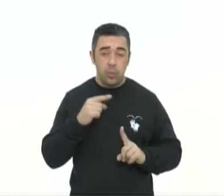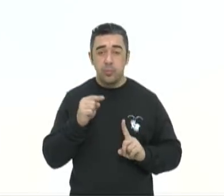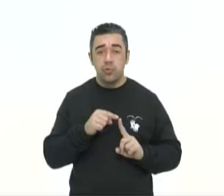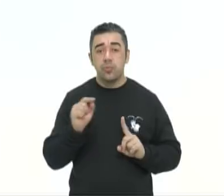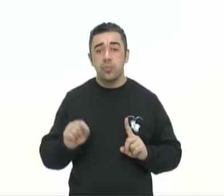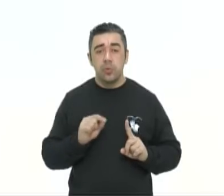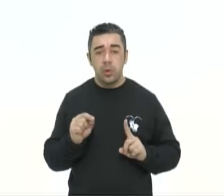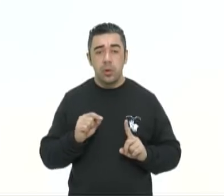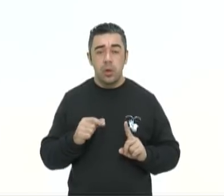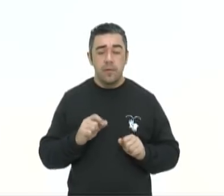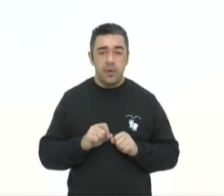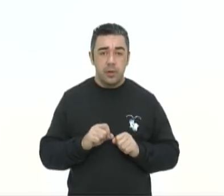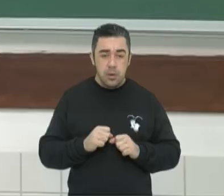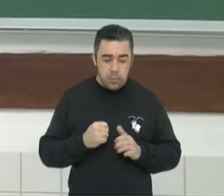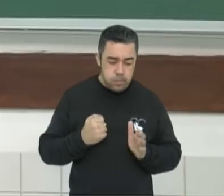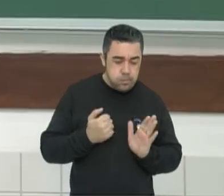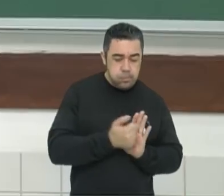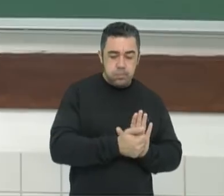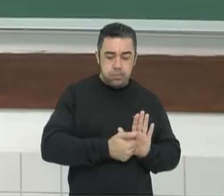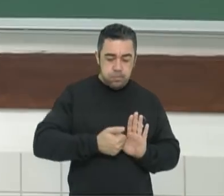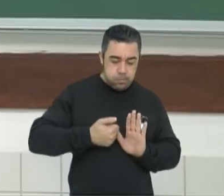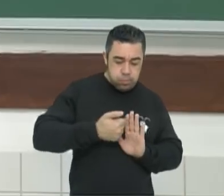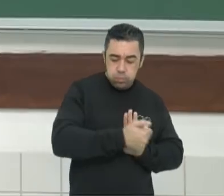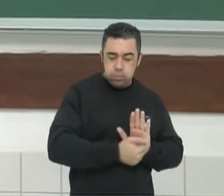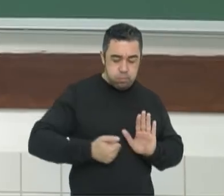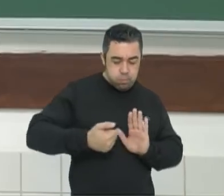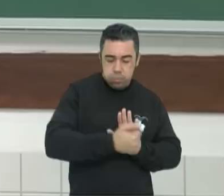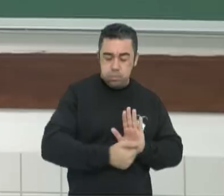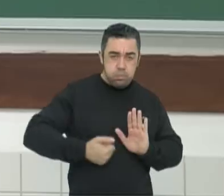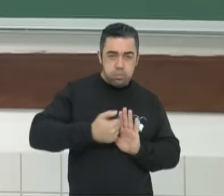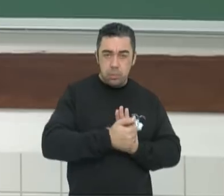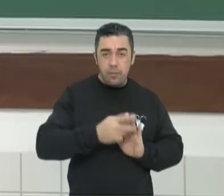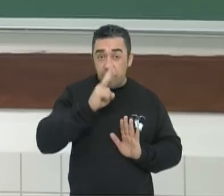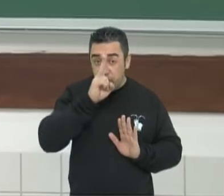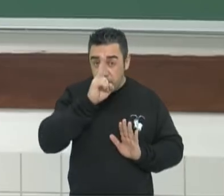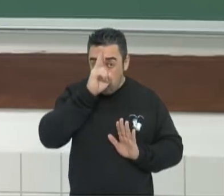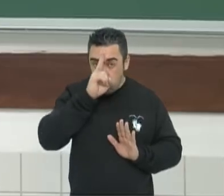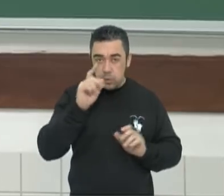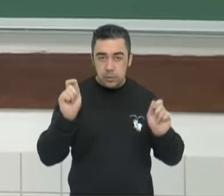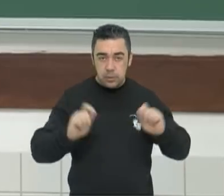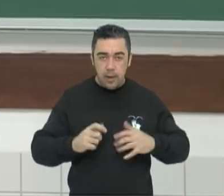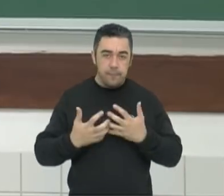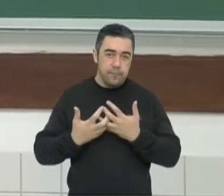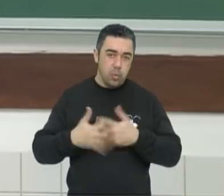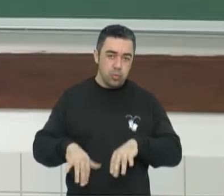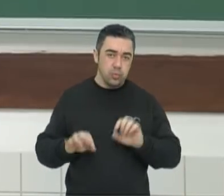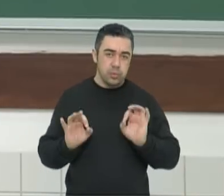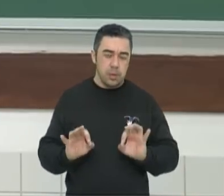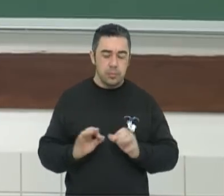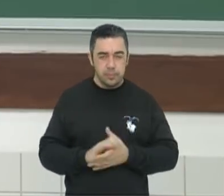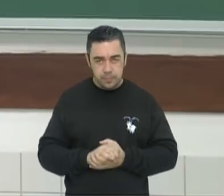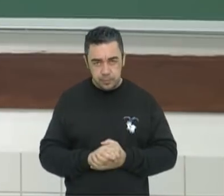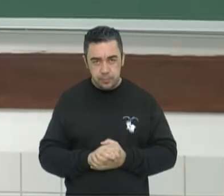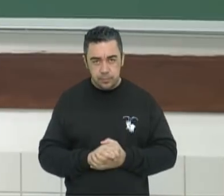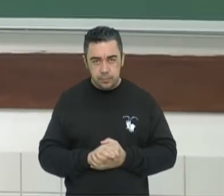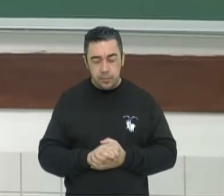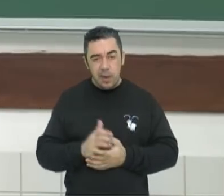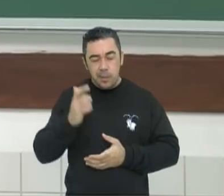é gerar força para que algo possa funcionar, algo possa direcionar. Então, quando a gente